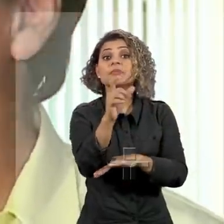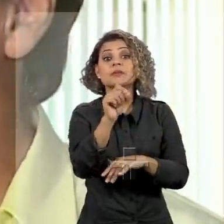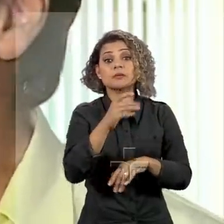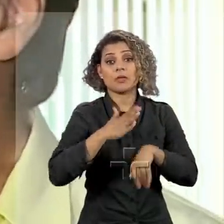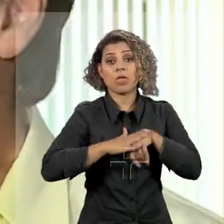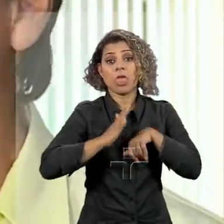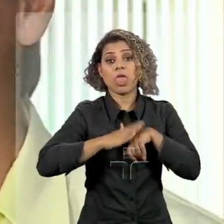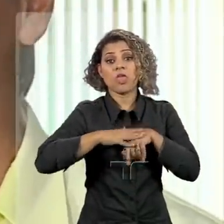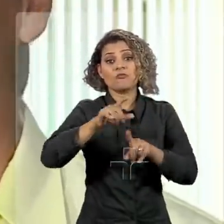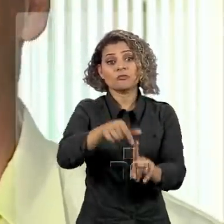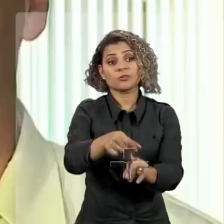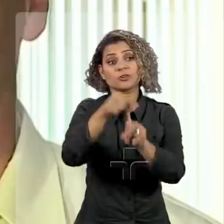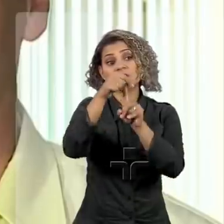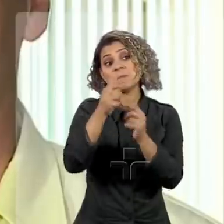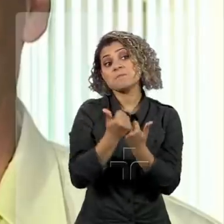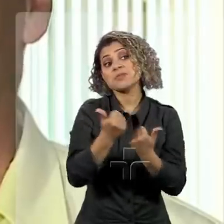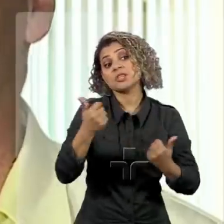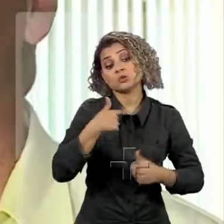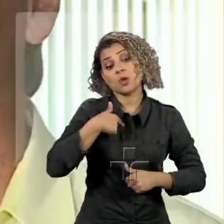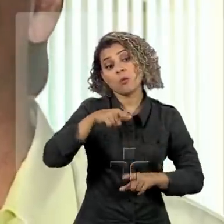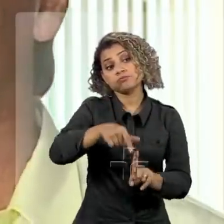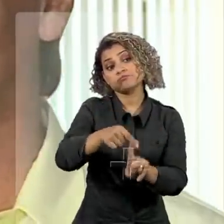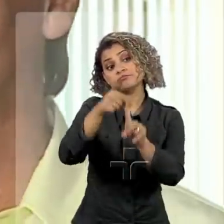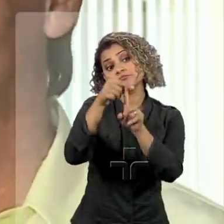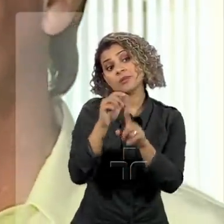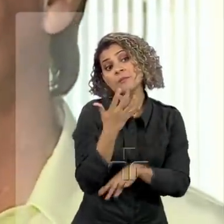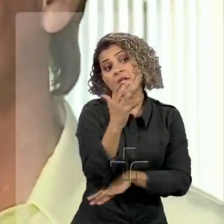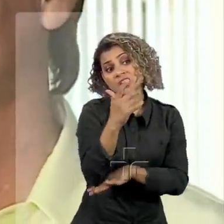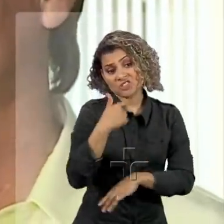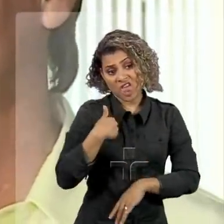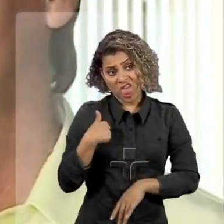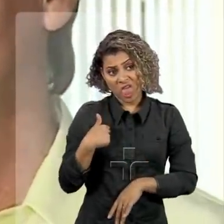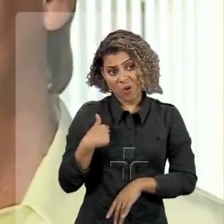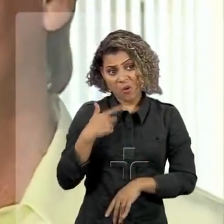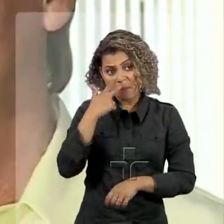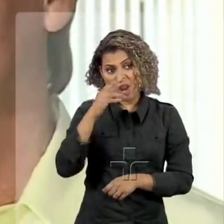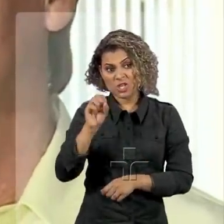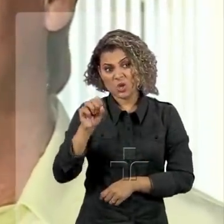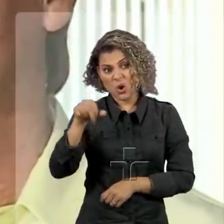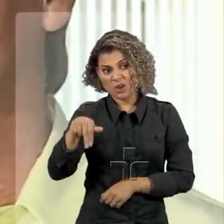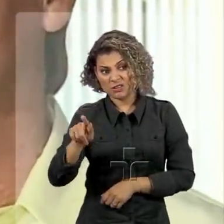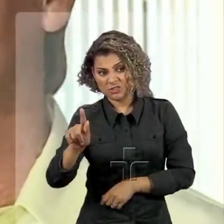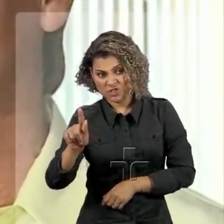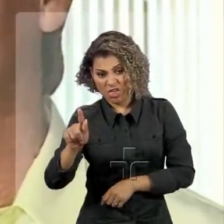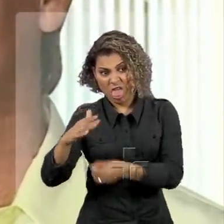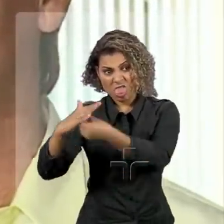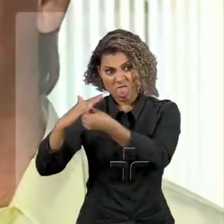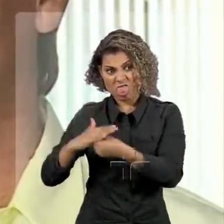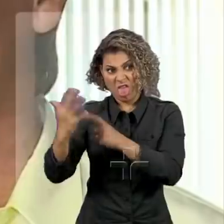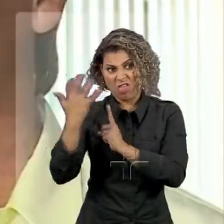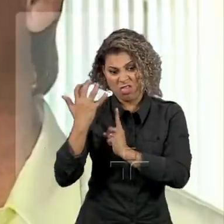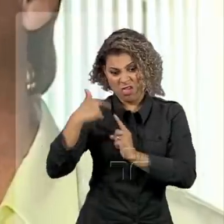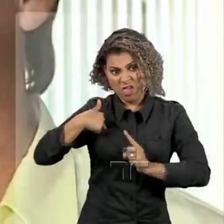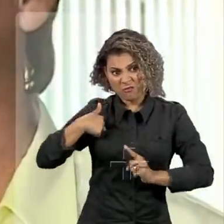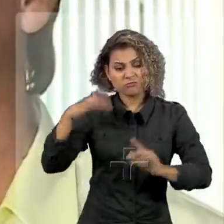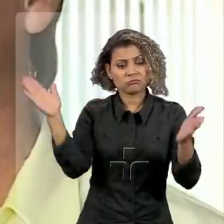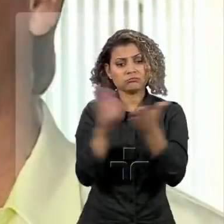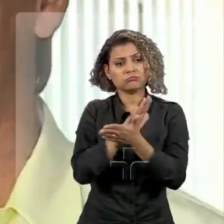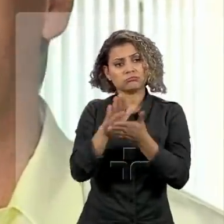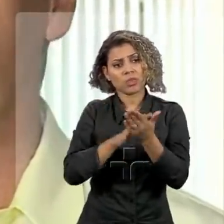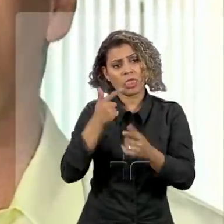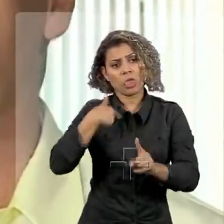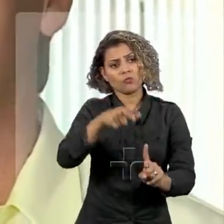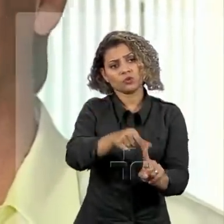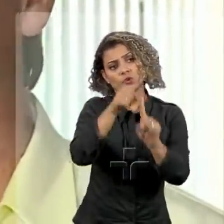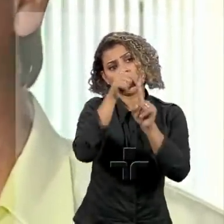Bolsonaro. Então, vai ser uma pessoa realmente que não vai botar ninguém lá por pressão de ONGs e tem um trabalho xiita